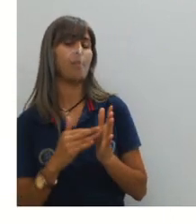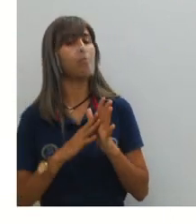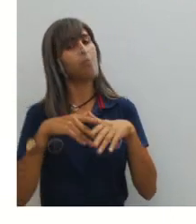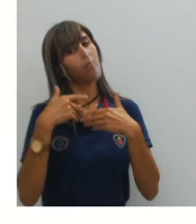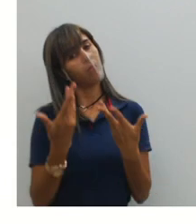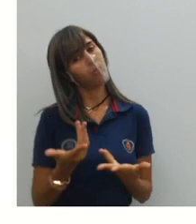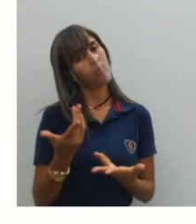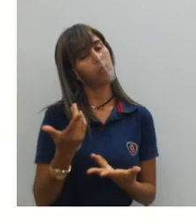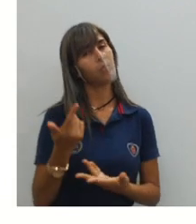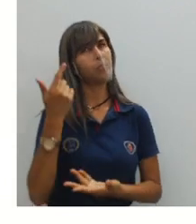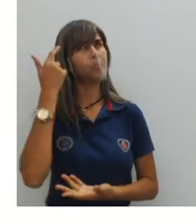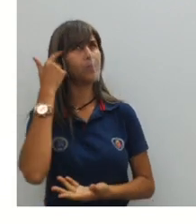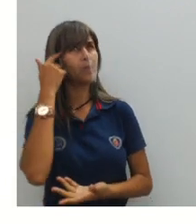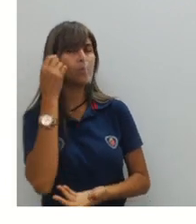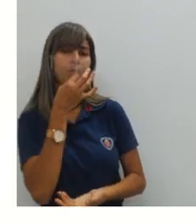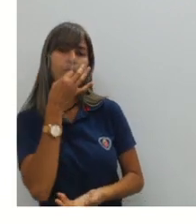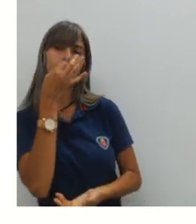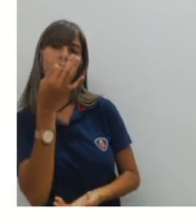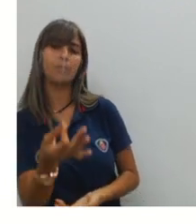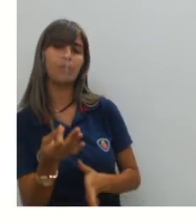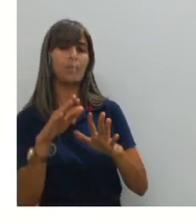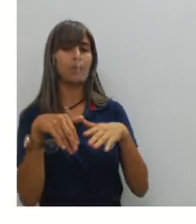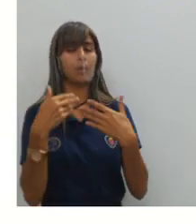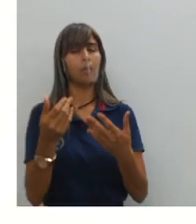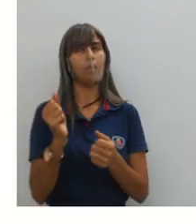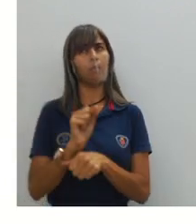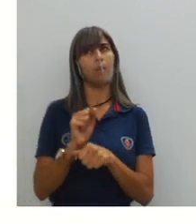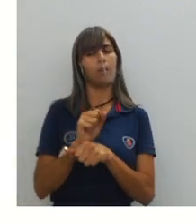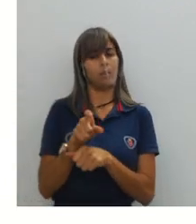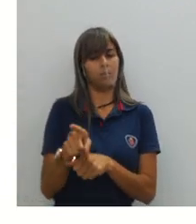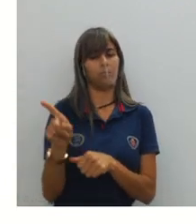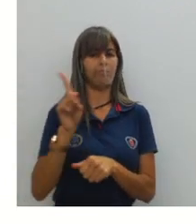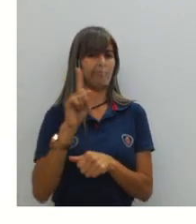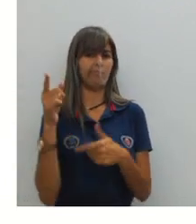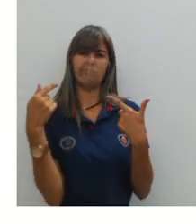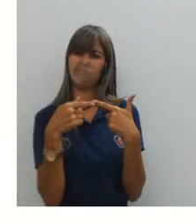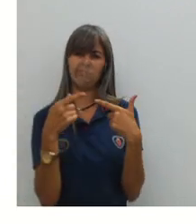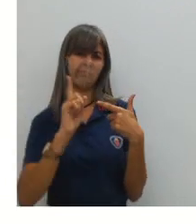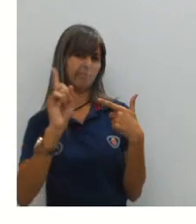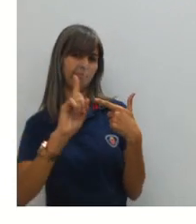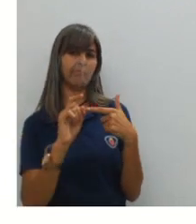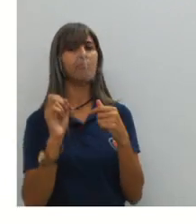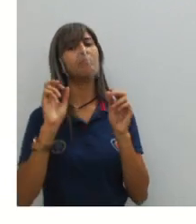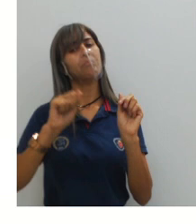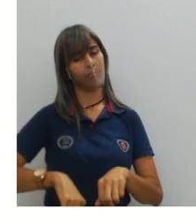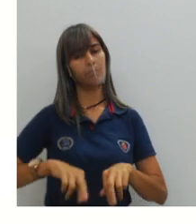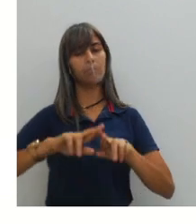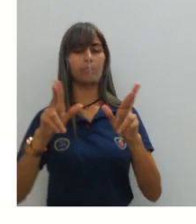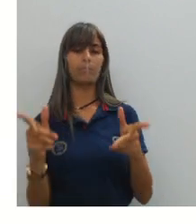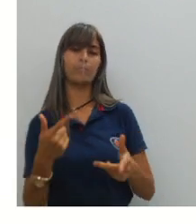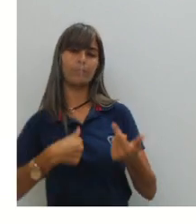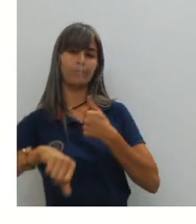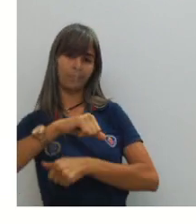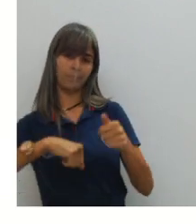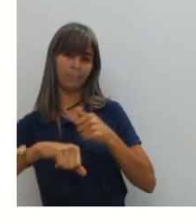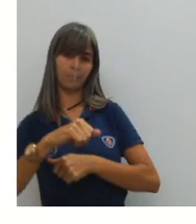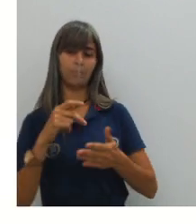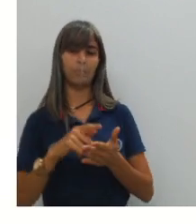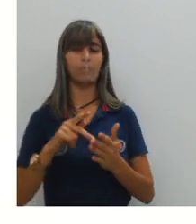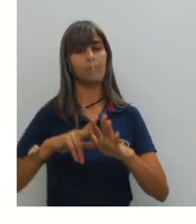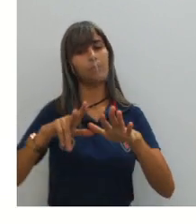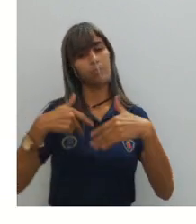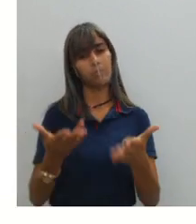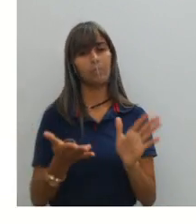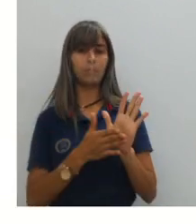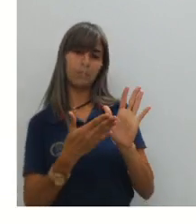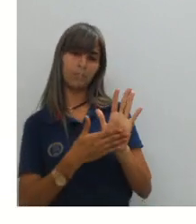senso crítico. O senso crítico é justamente quando a gente diz assim, peraí, isso aí não precisa ser assim não, pode ser diferente. Vamos transformar essa realidade. Então, quando a gente se